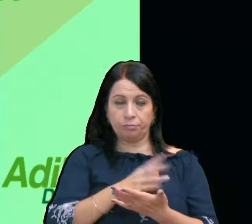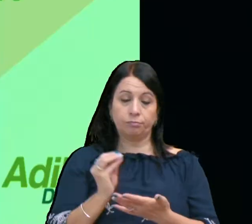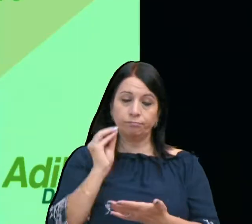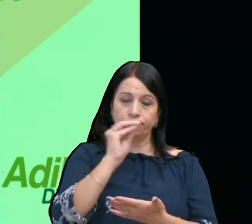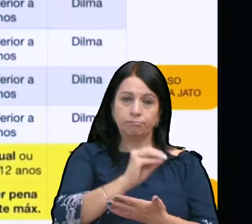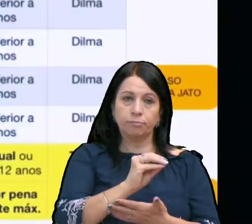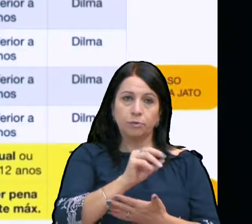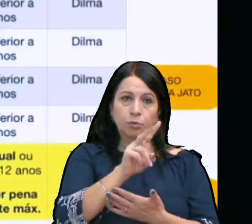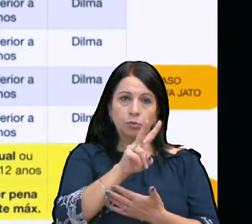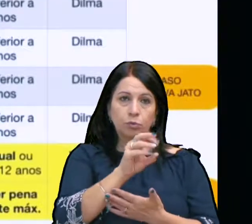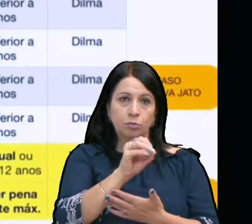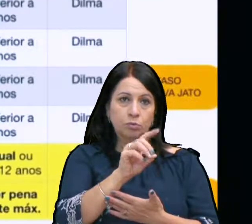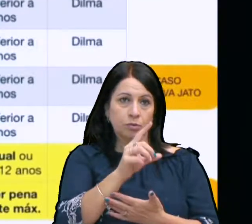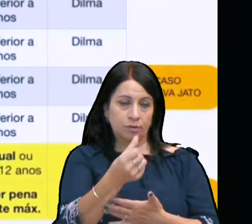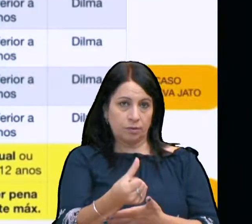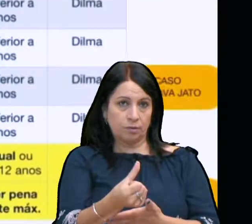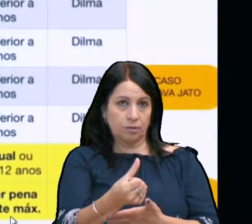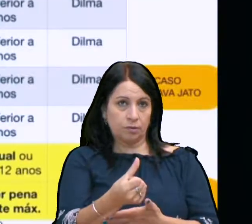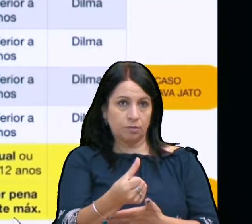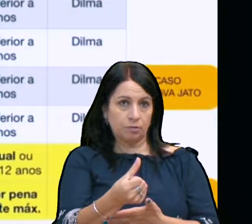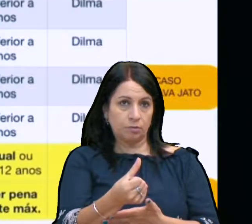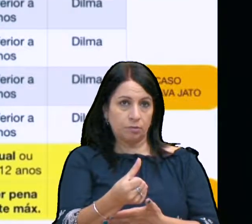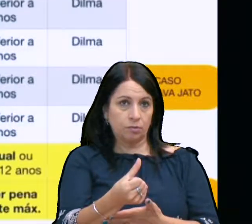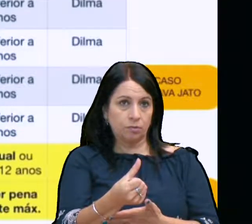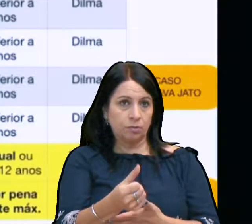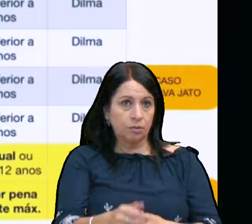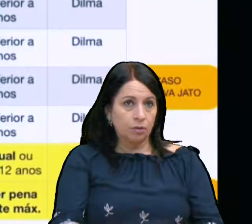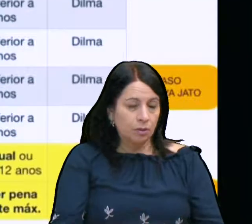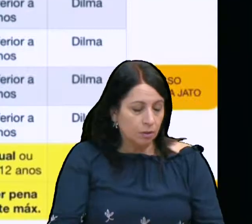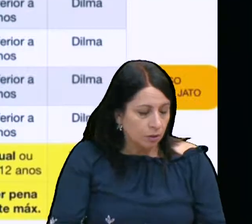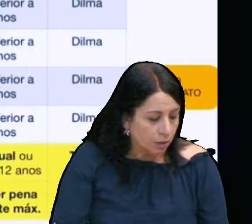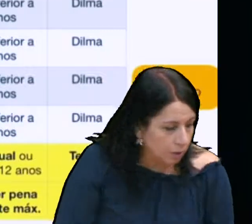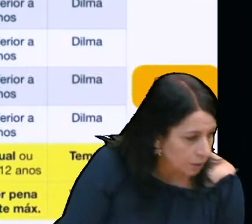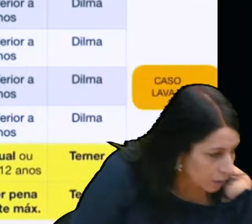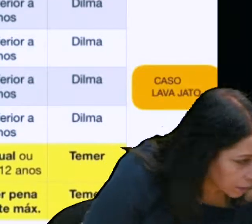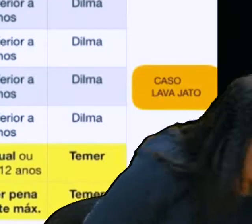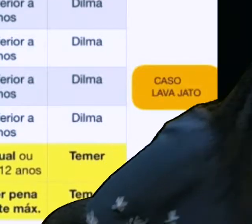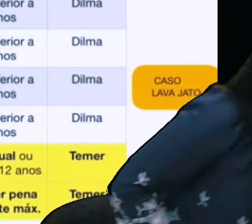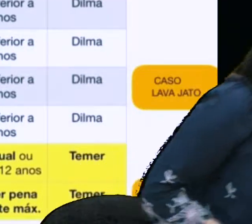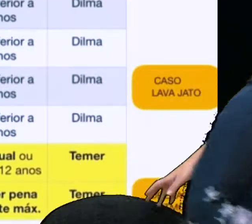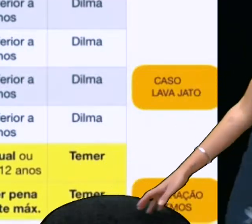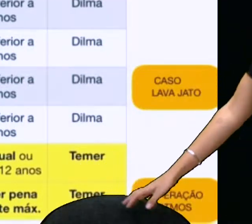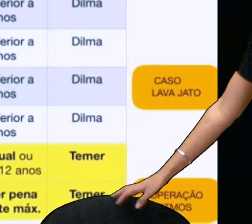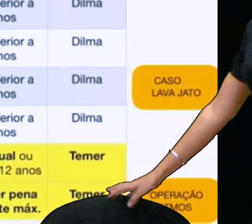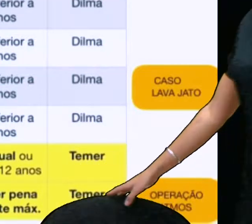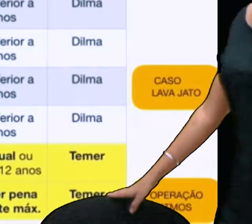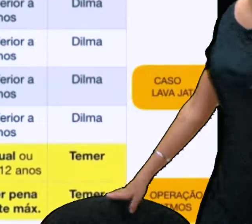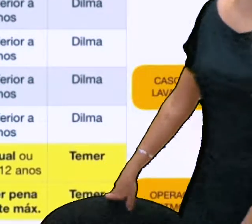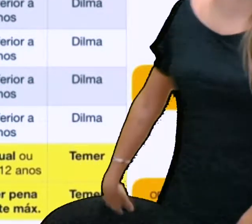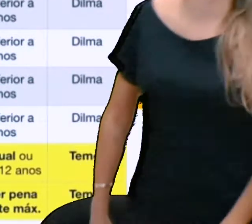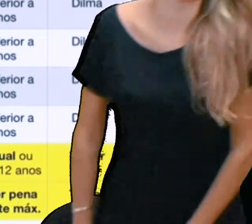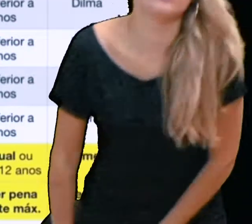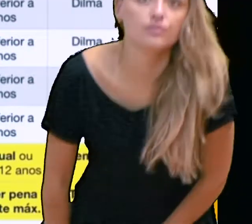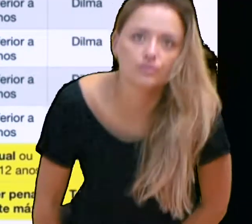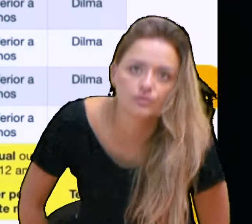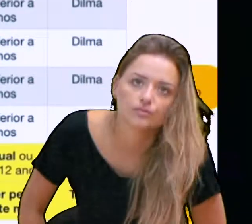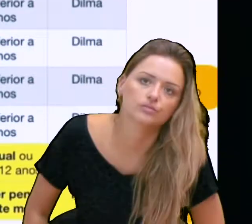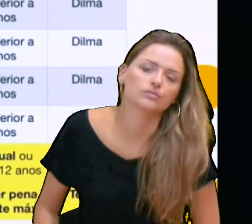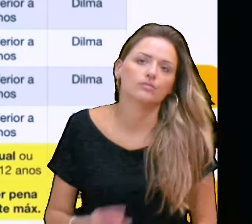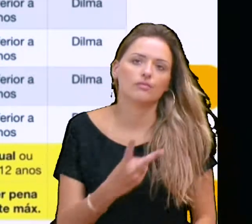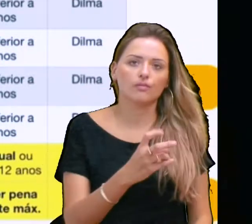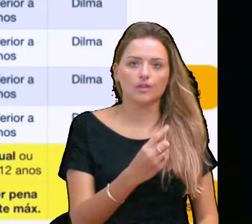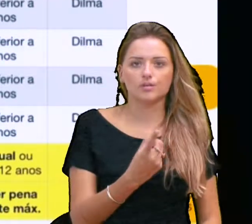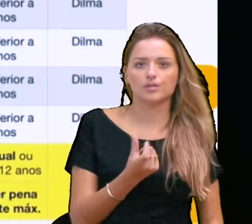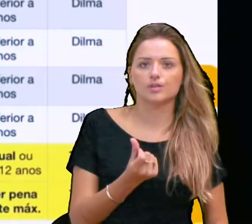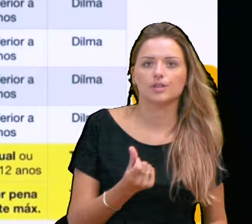passou 2016 para 1/4, não mais 1/3, pena igual